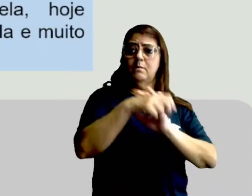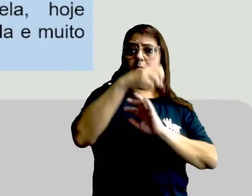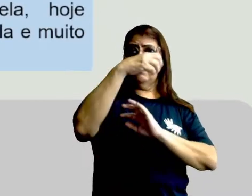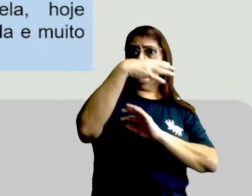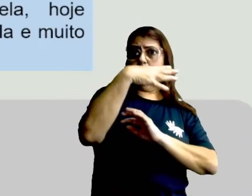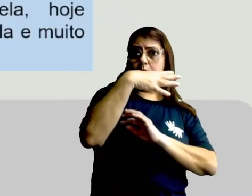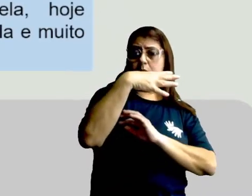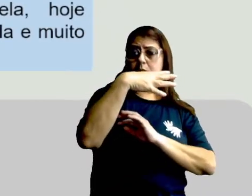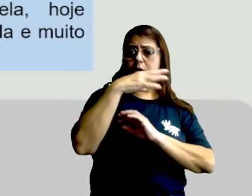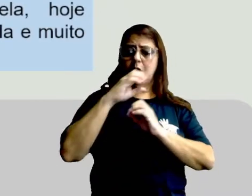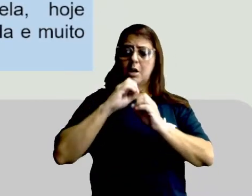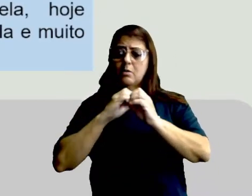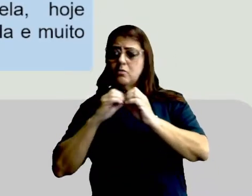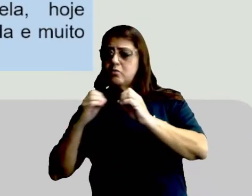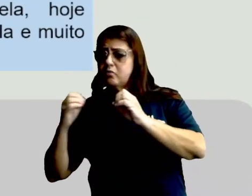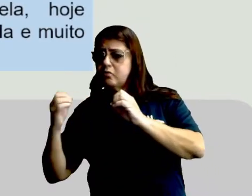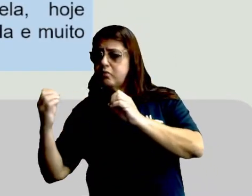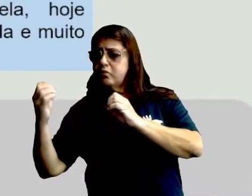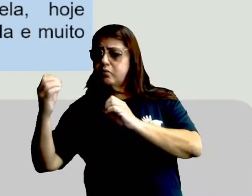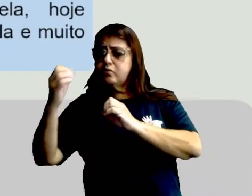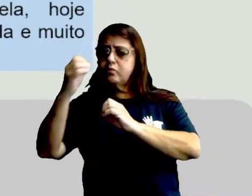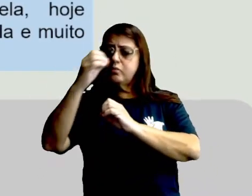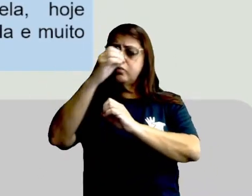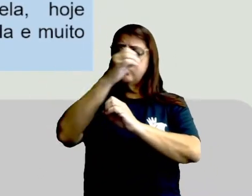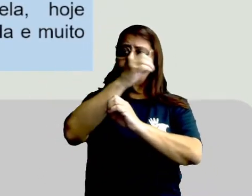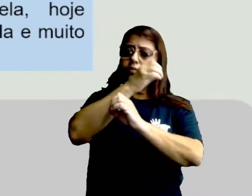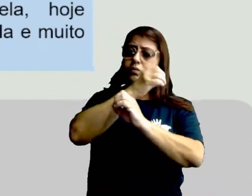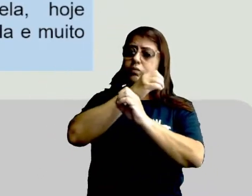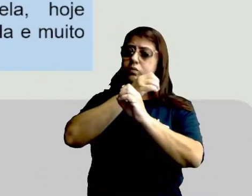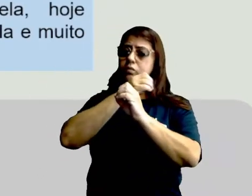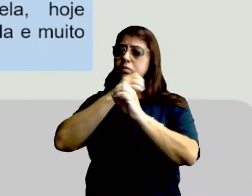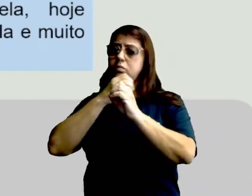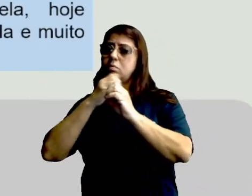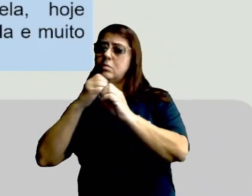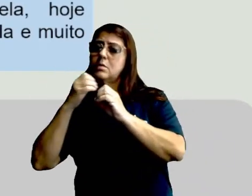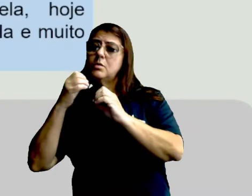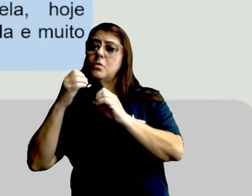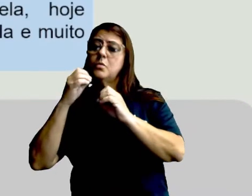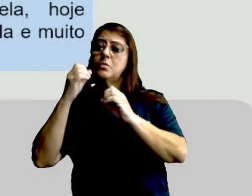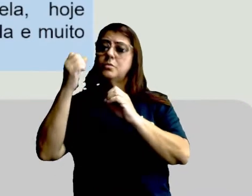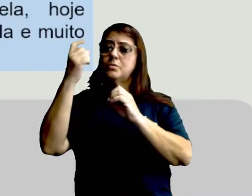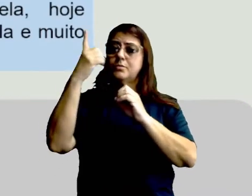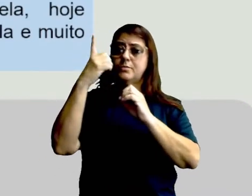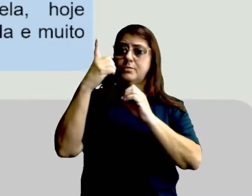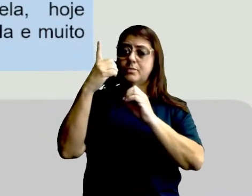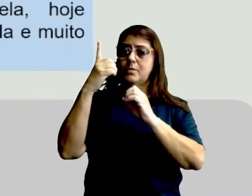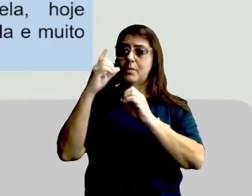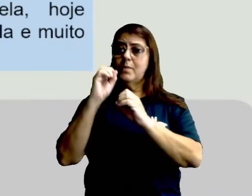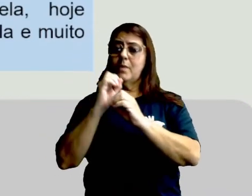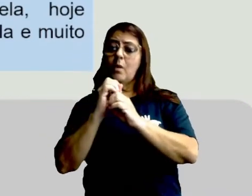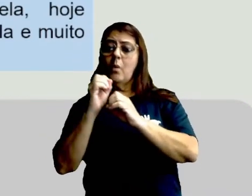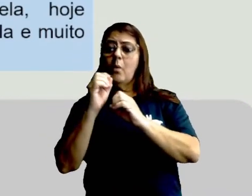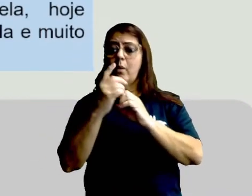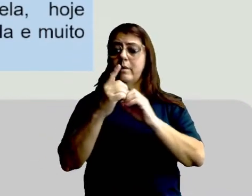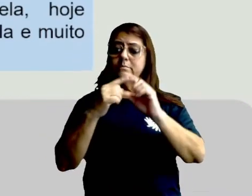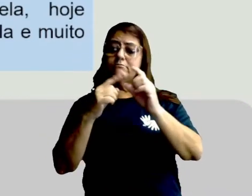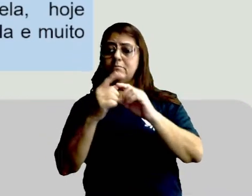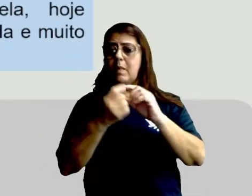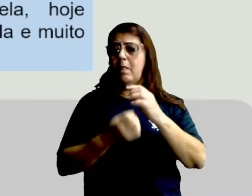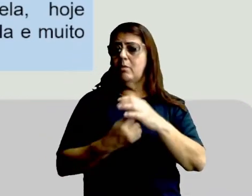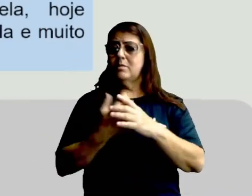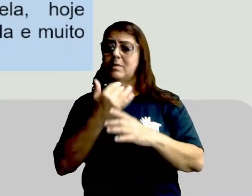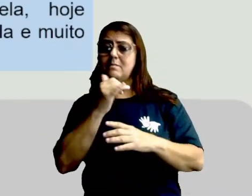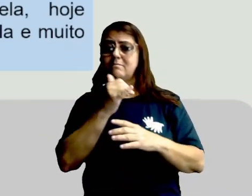certo? Que rodeiam a estrela do seu próprio sistema. Eles também não produzem